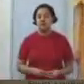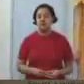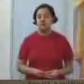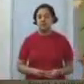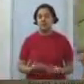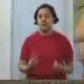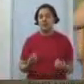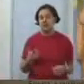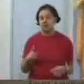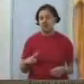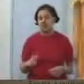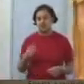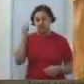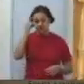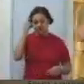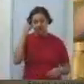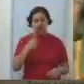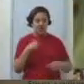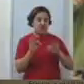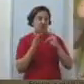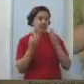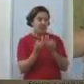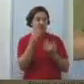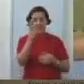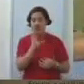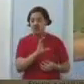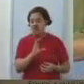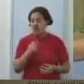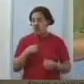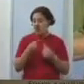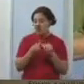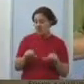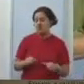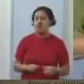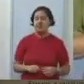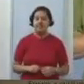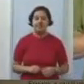Às vezes a gente acha, ah, porque eu sou da família católica, eu sou isso, eu sou aquilo.